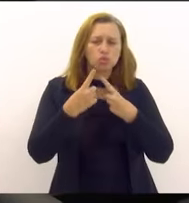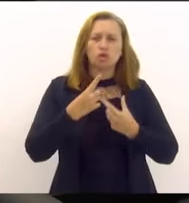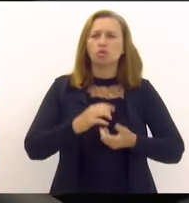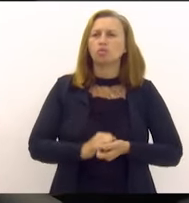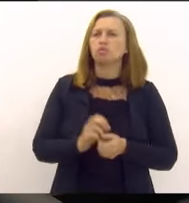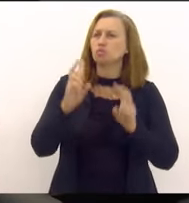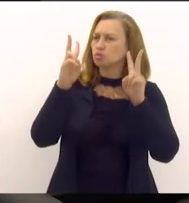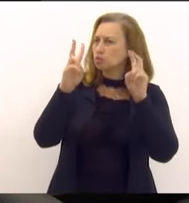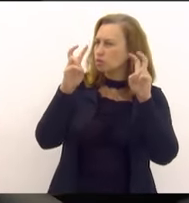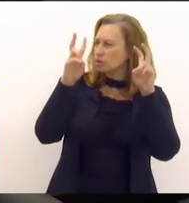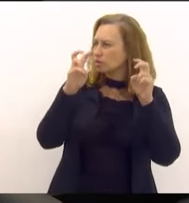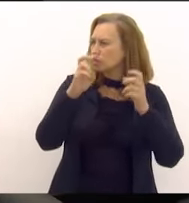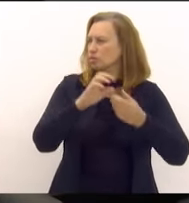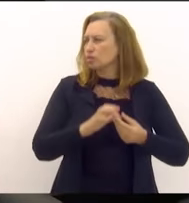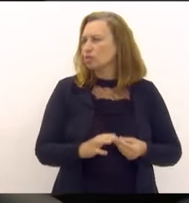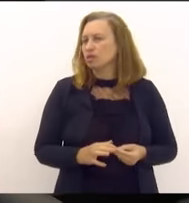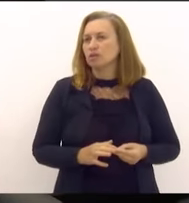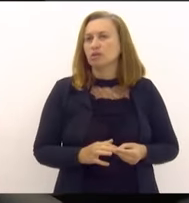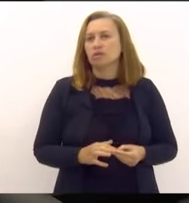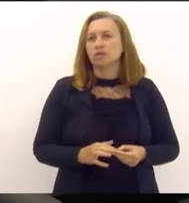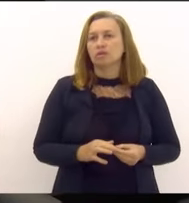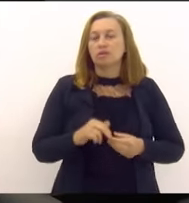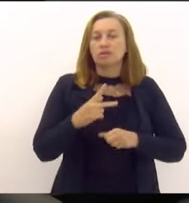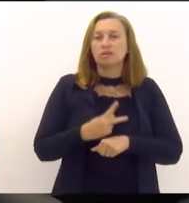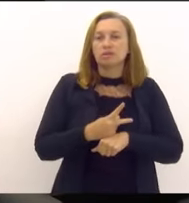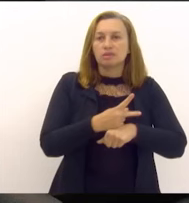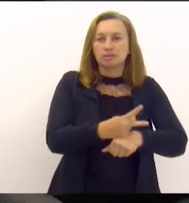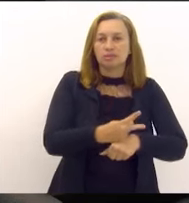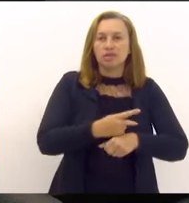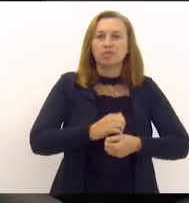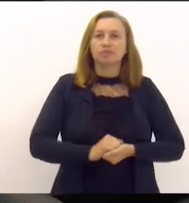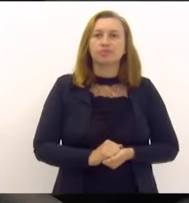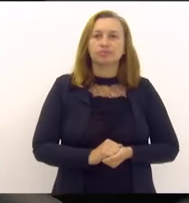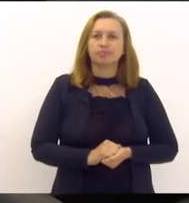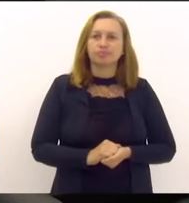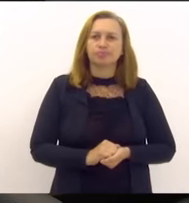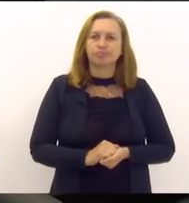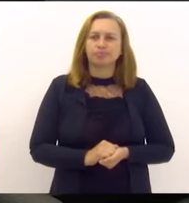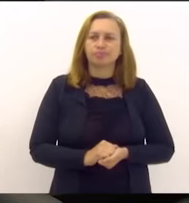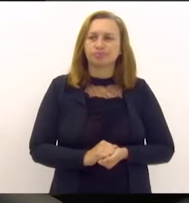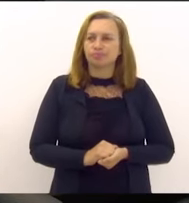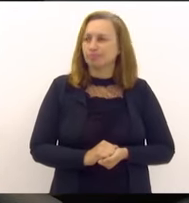respeito desse prêmio concedido